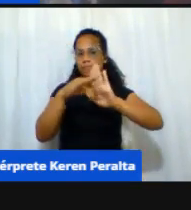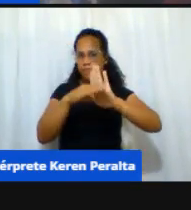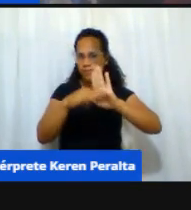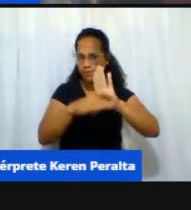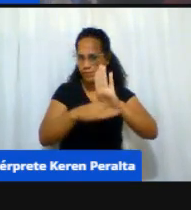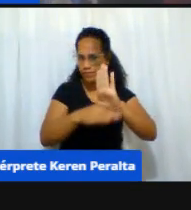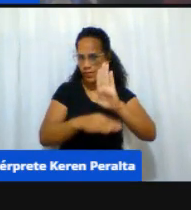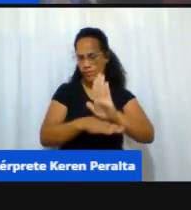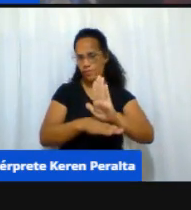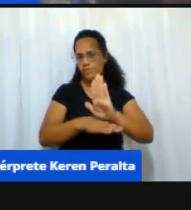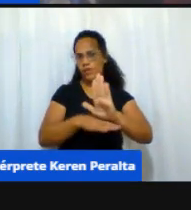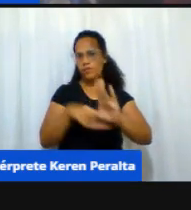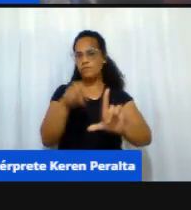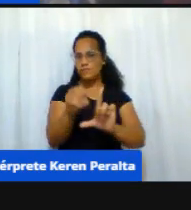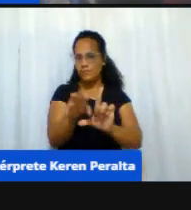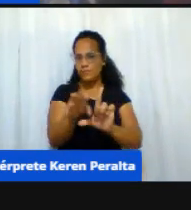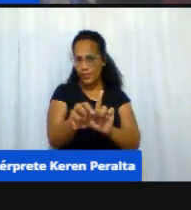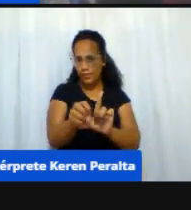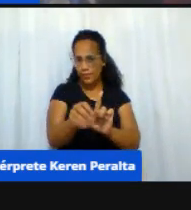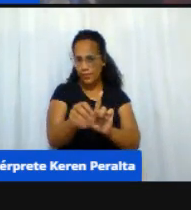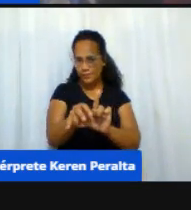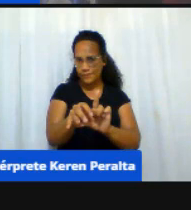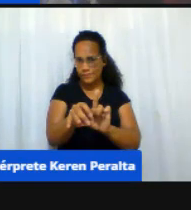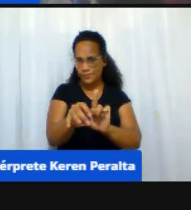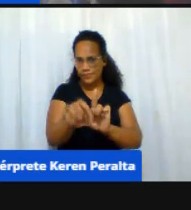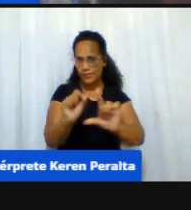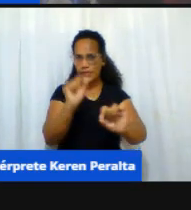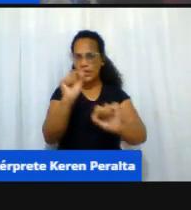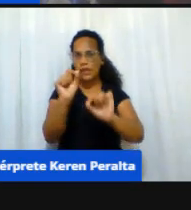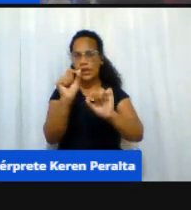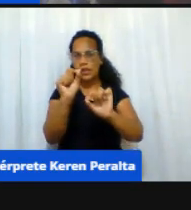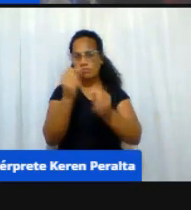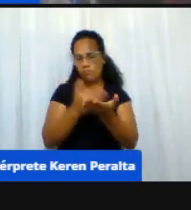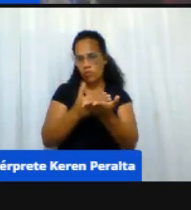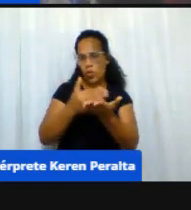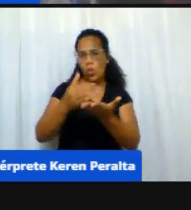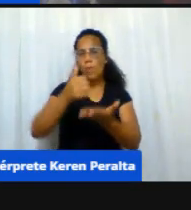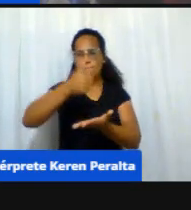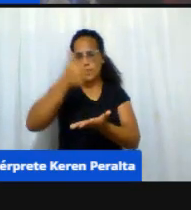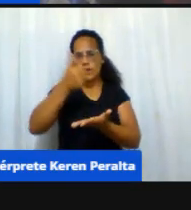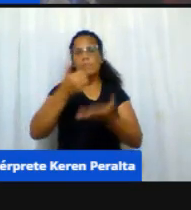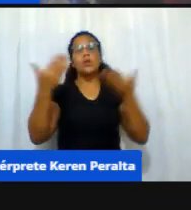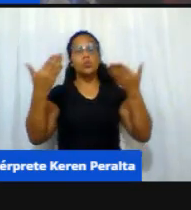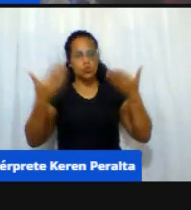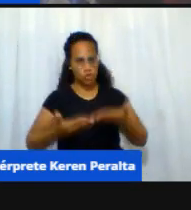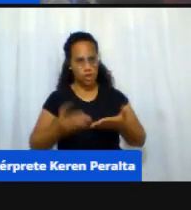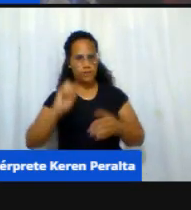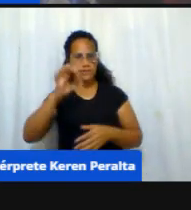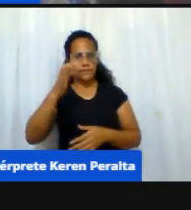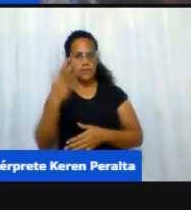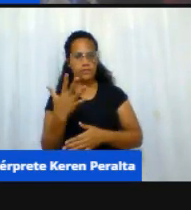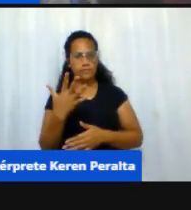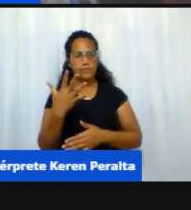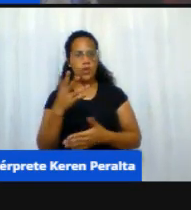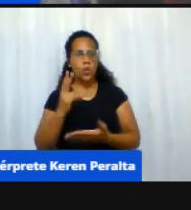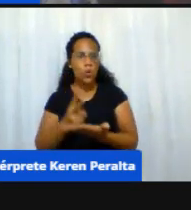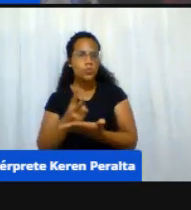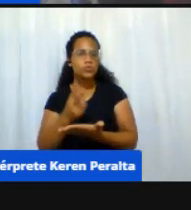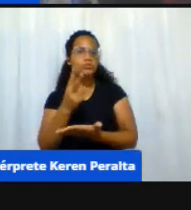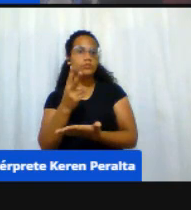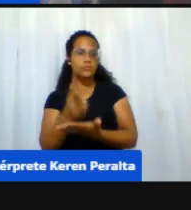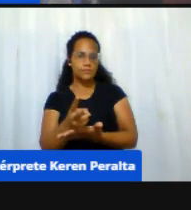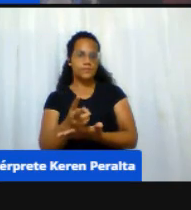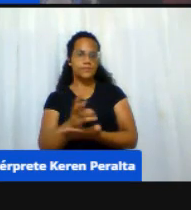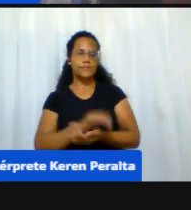ao primeiro que já se iniciou, apresentamos os propósitos formativos. Entre